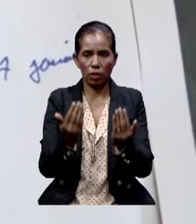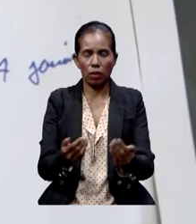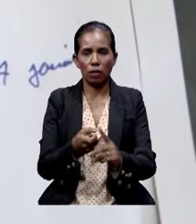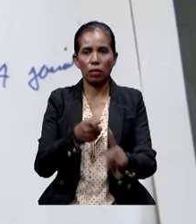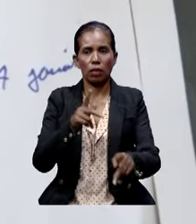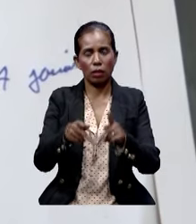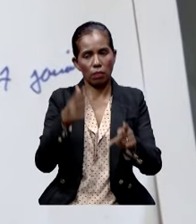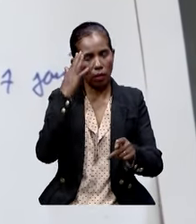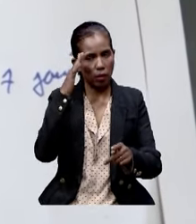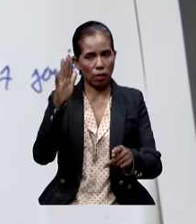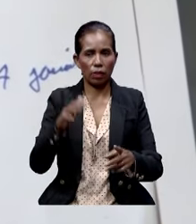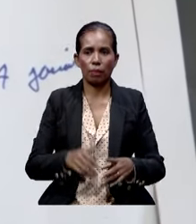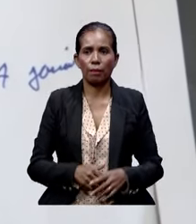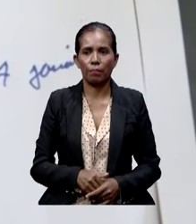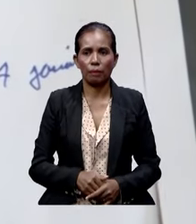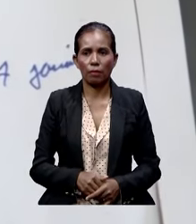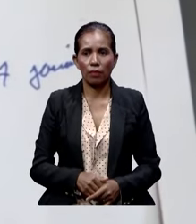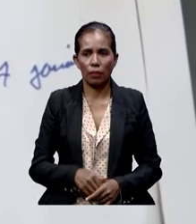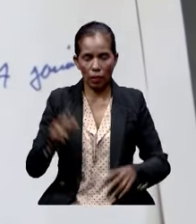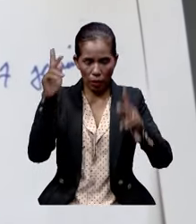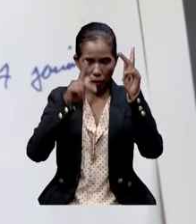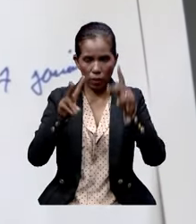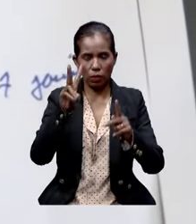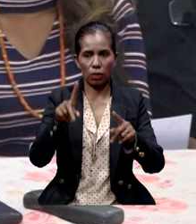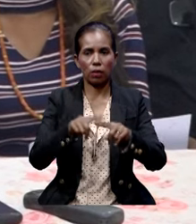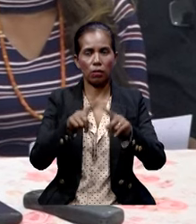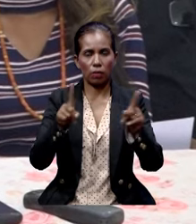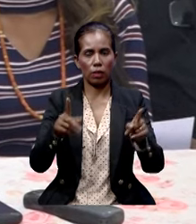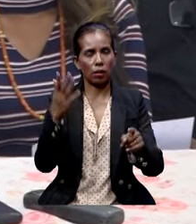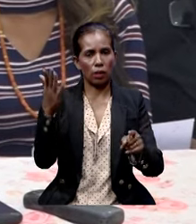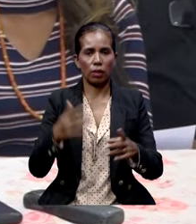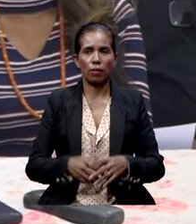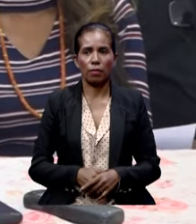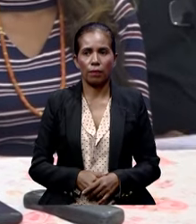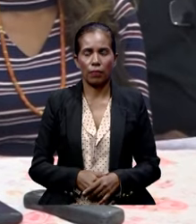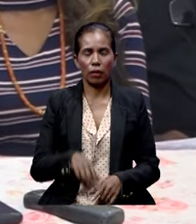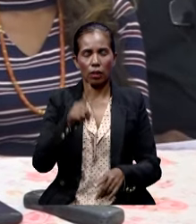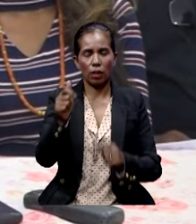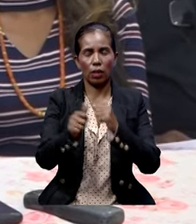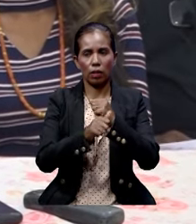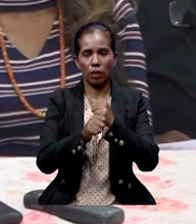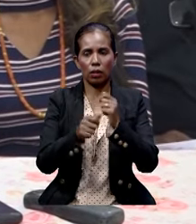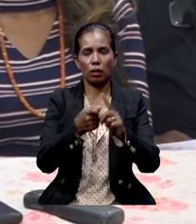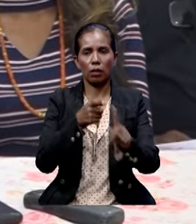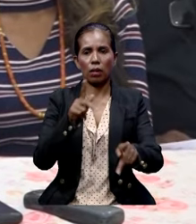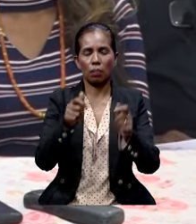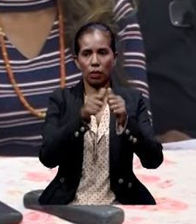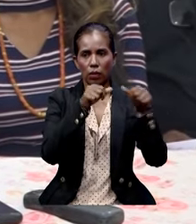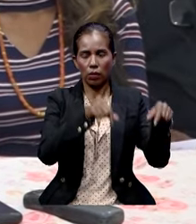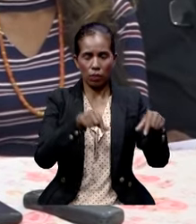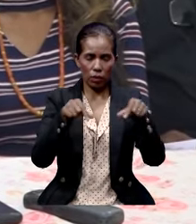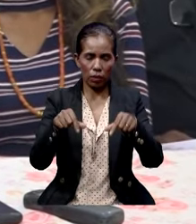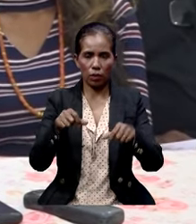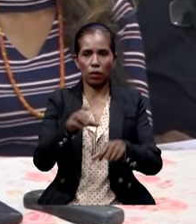ema desconhecido o caso rua diferente haleten ida asaun komete usi ema ho deficiência